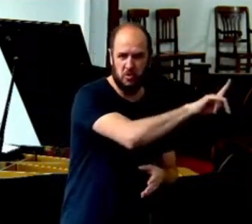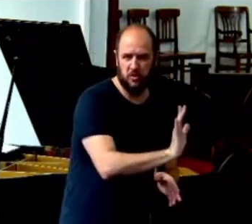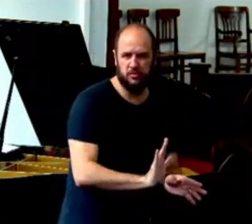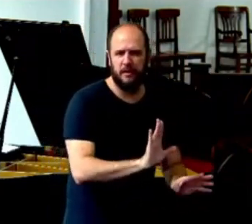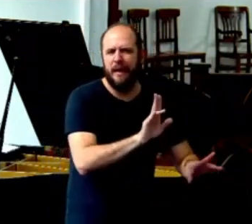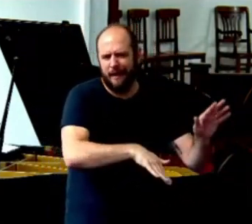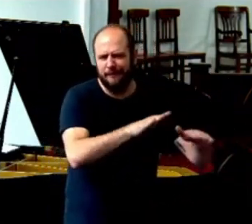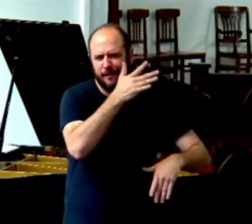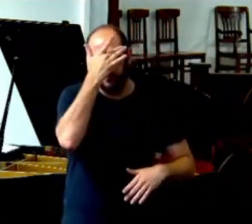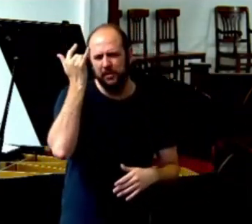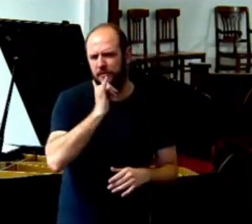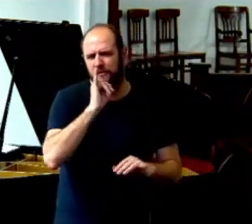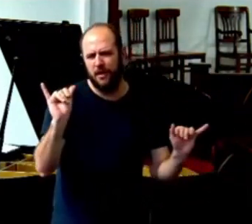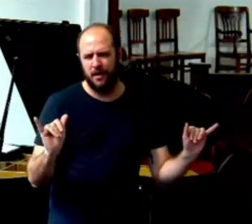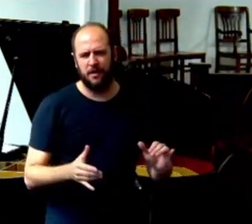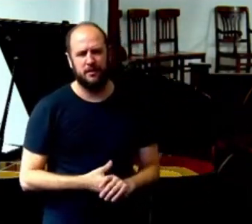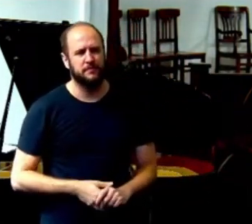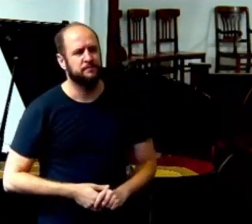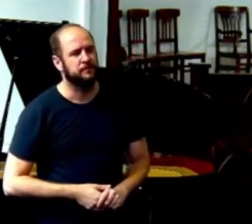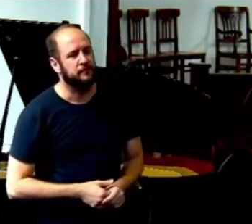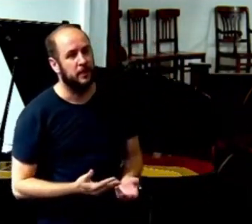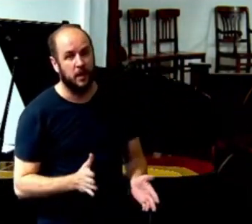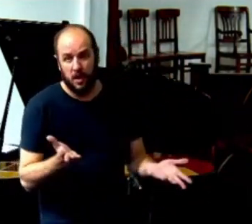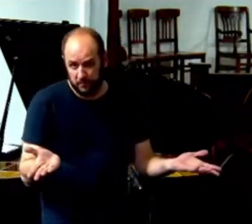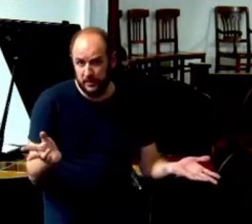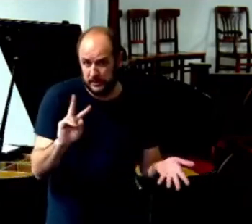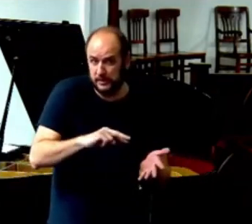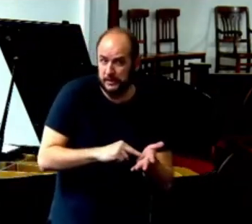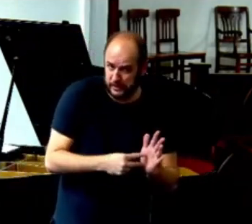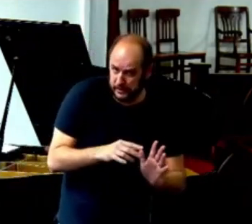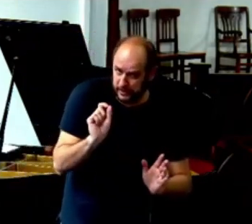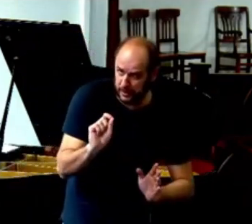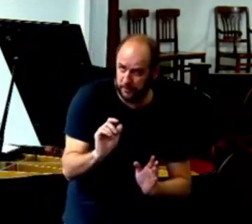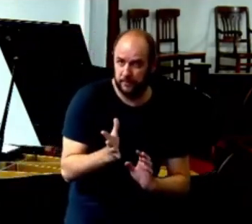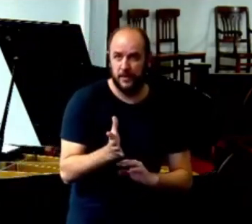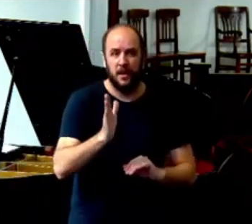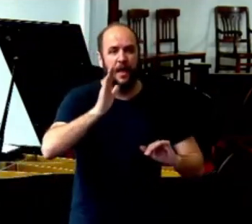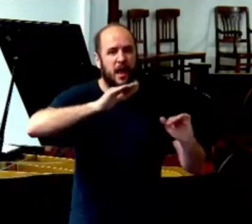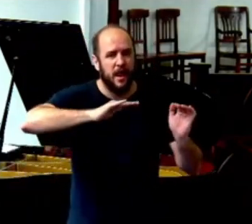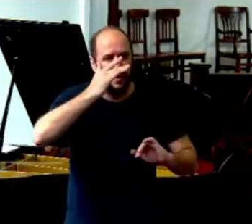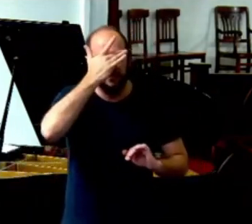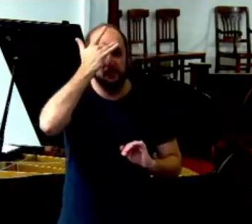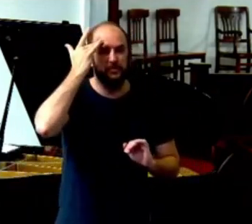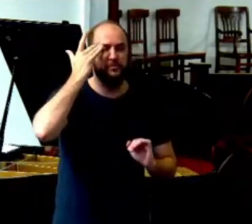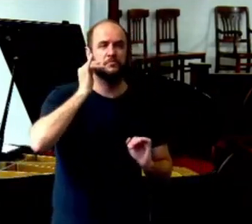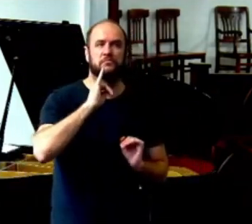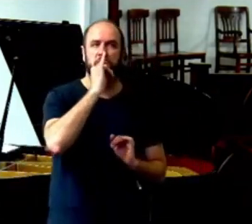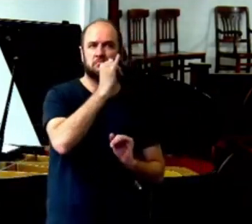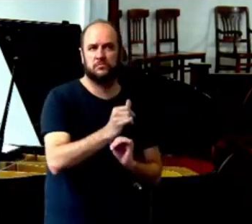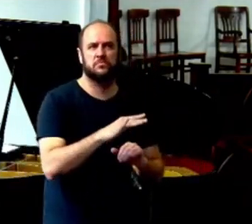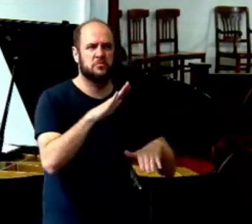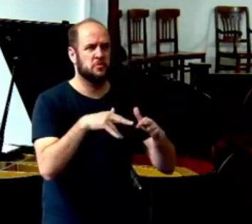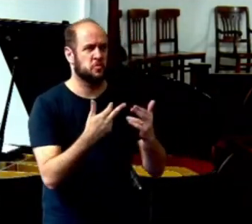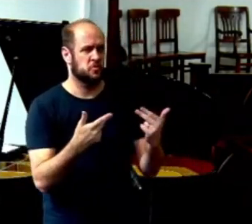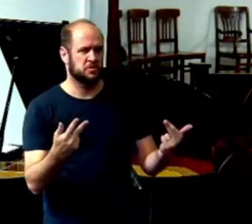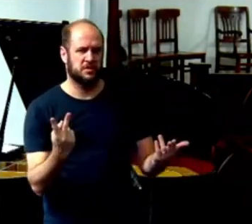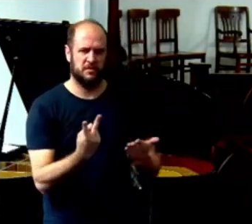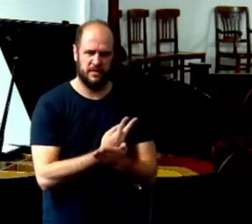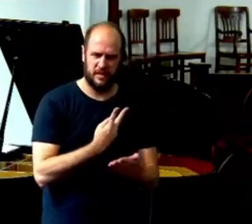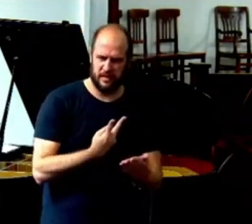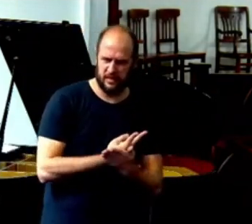Ou seja, quando alguém cometeu algo que é errado, a ideia embutida